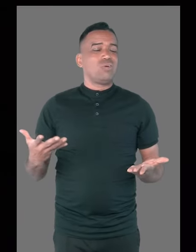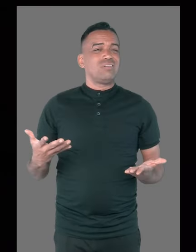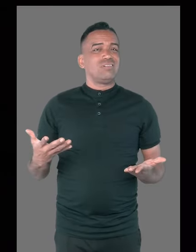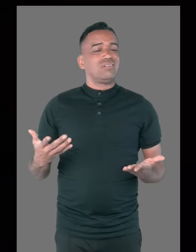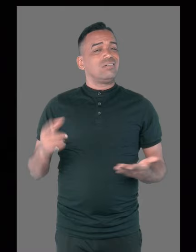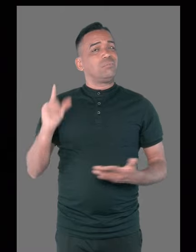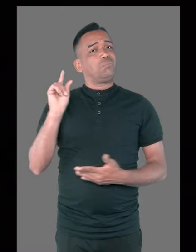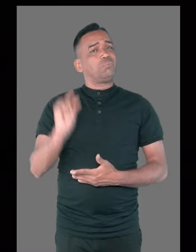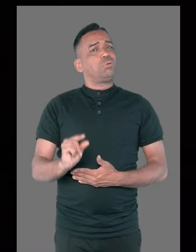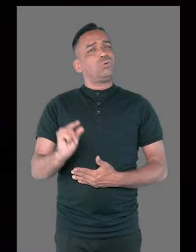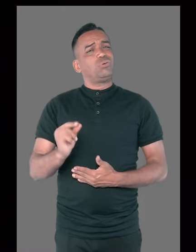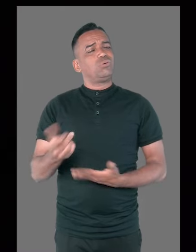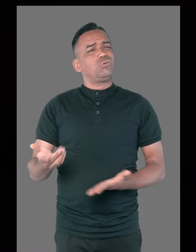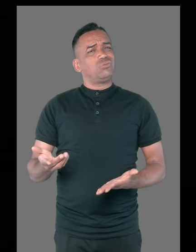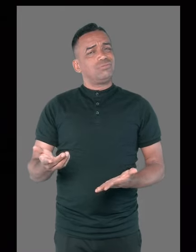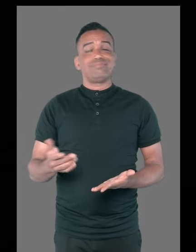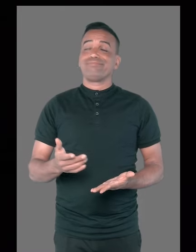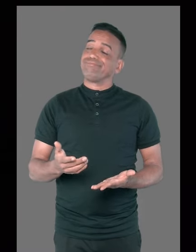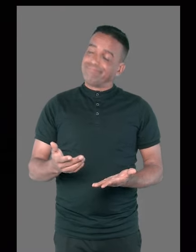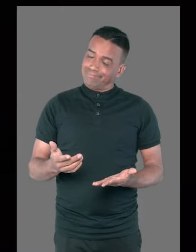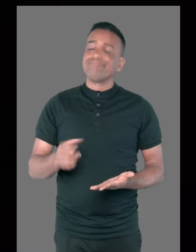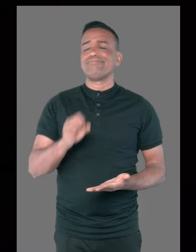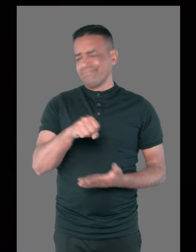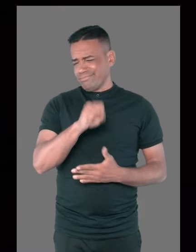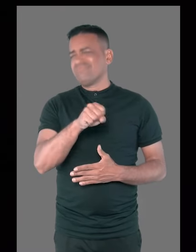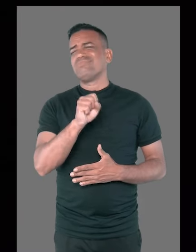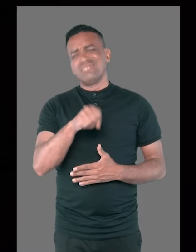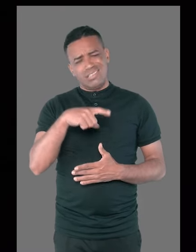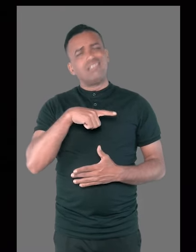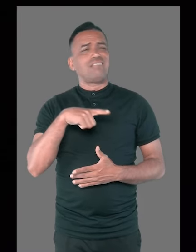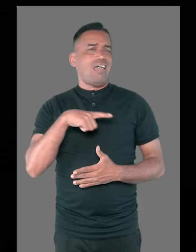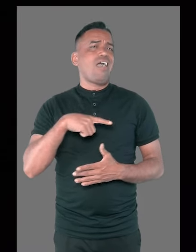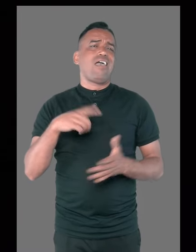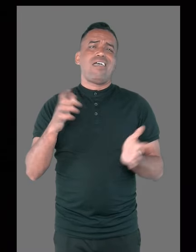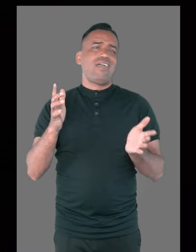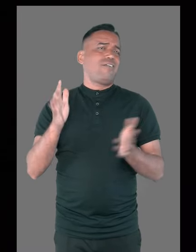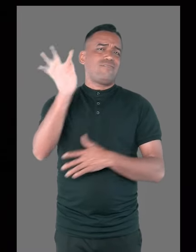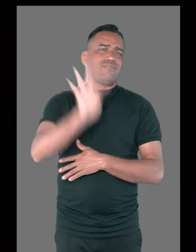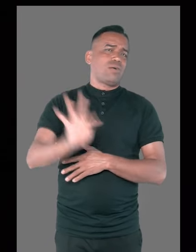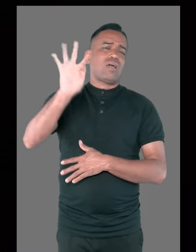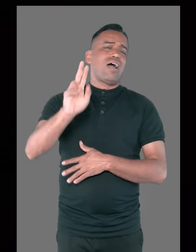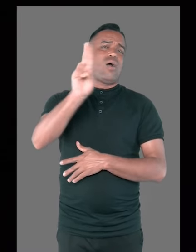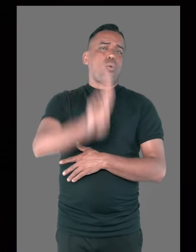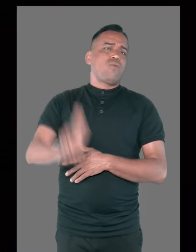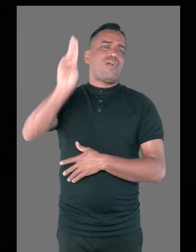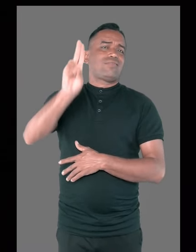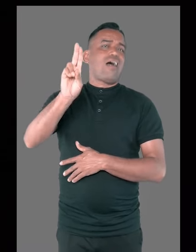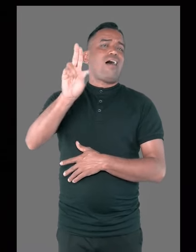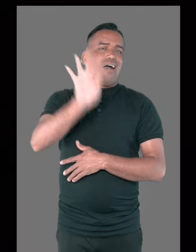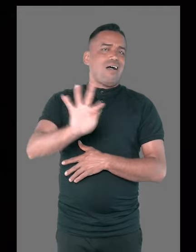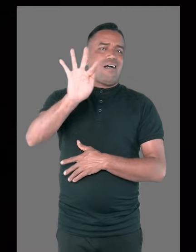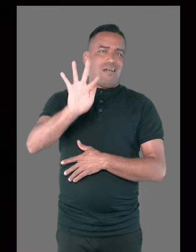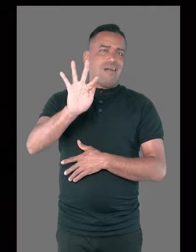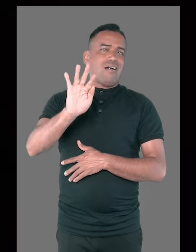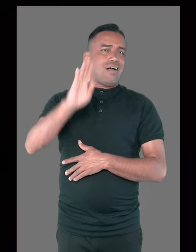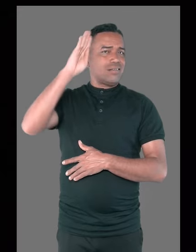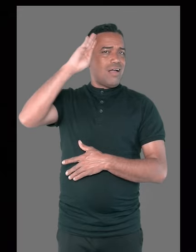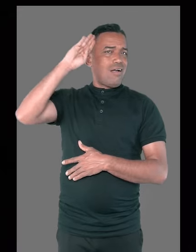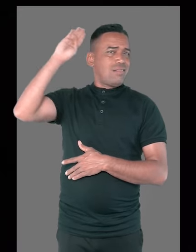mínima. Claro, evidentemente ainda existem as academias, as universidades, e tem muita gente. Me parece